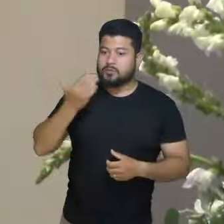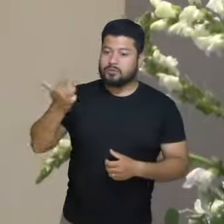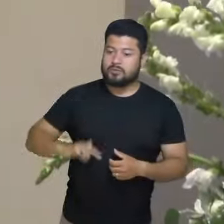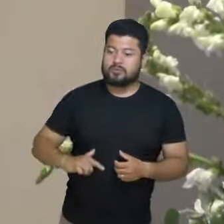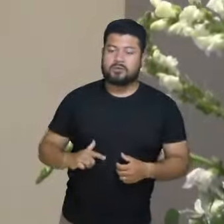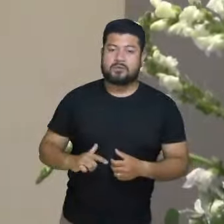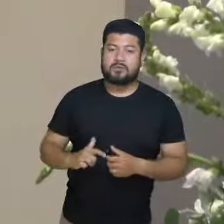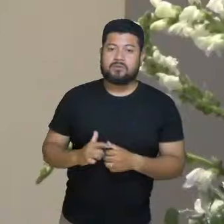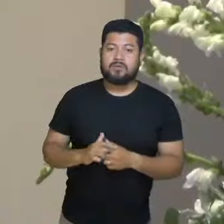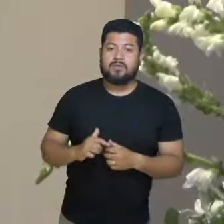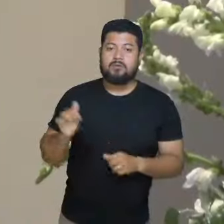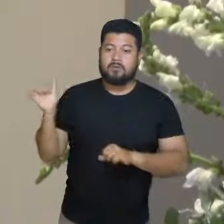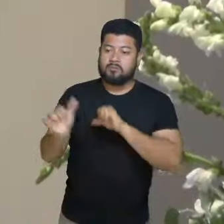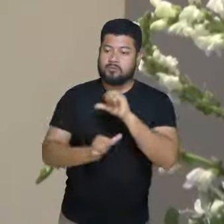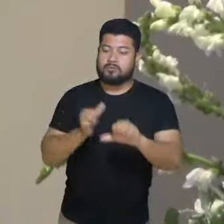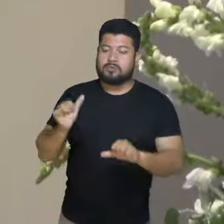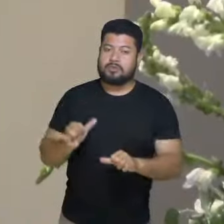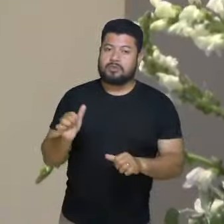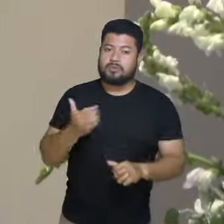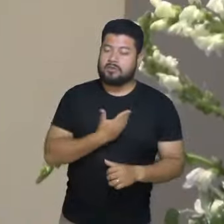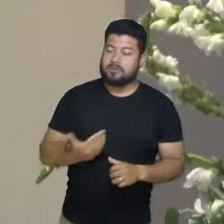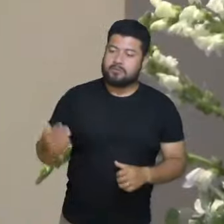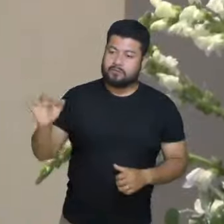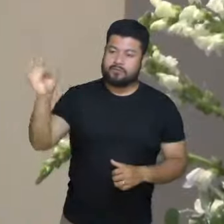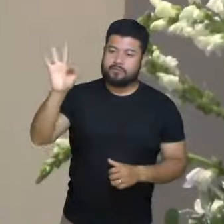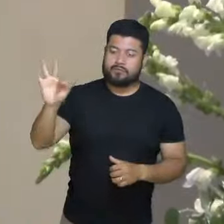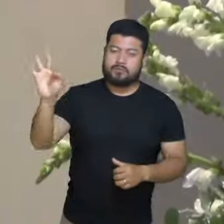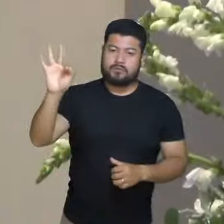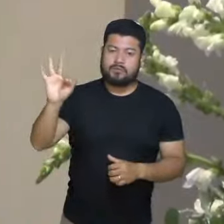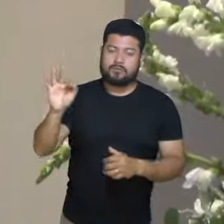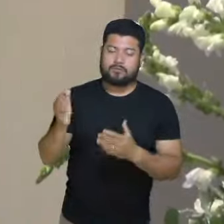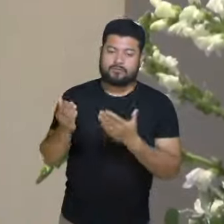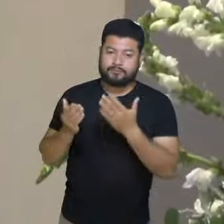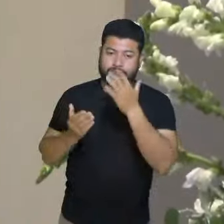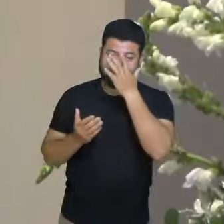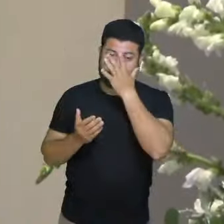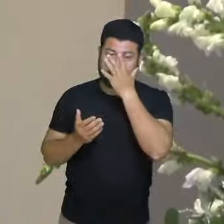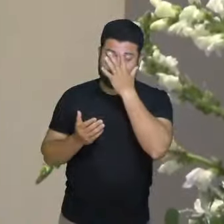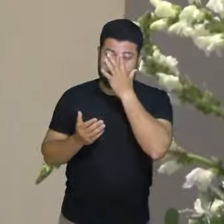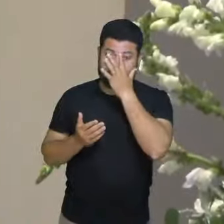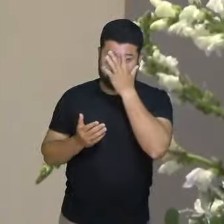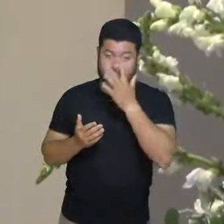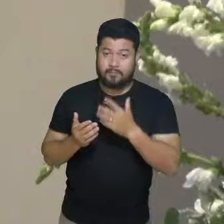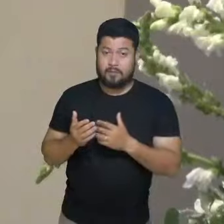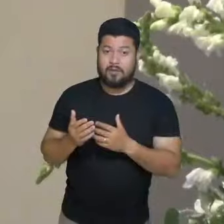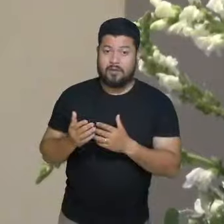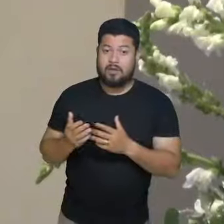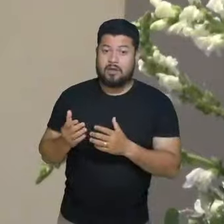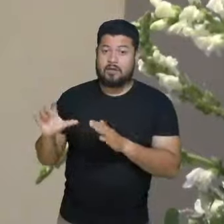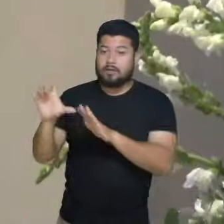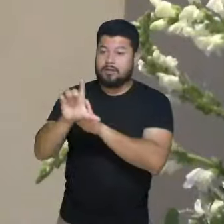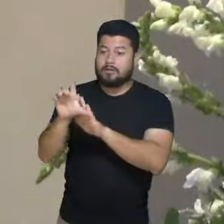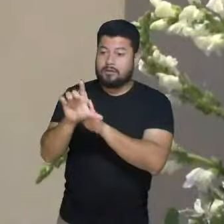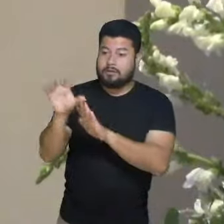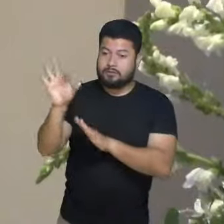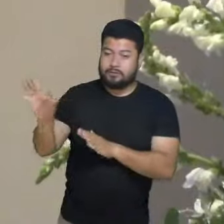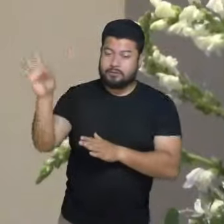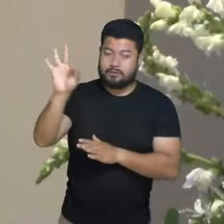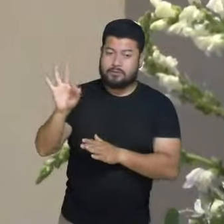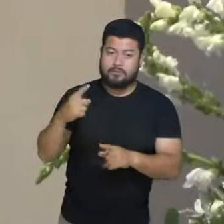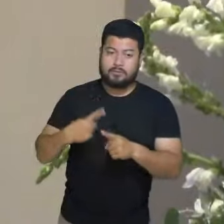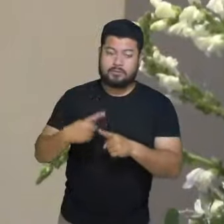sistema federativo objetivando o indispensável equilíbrio Enquanto isso não chega cumpre